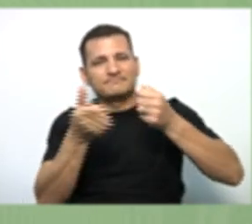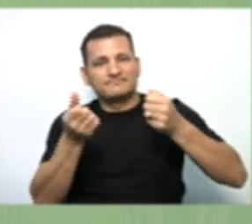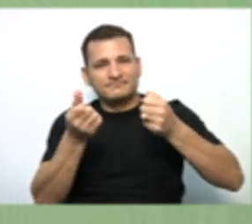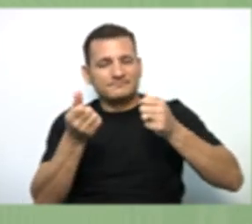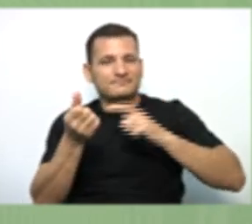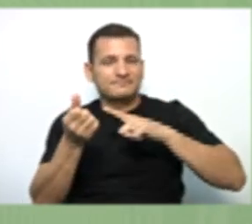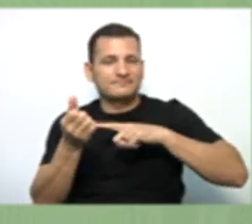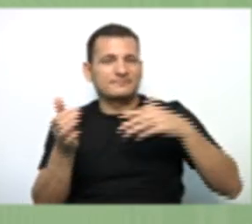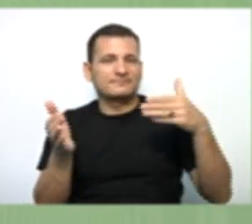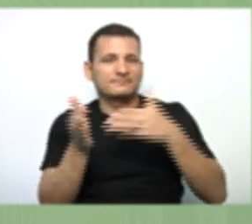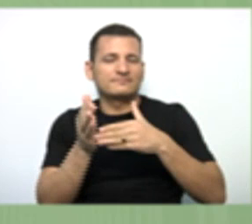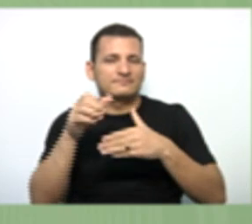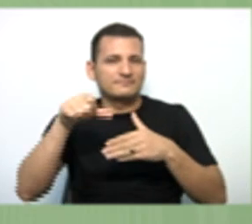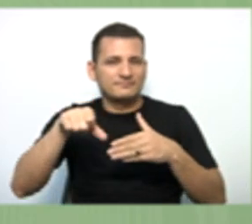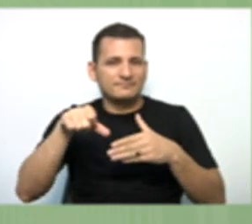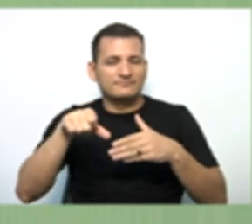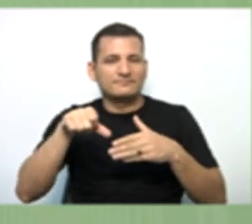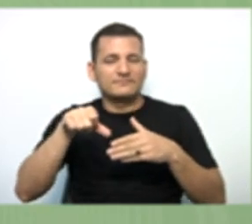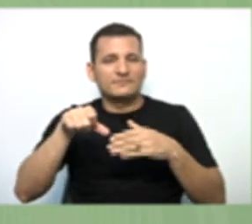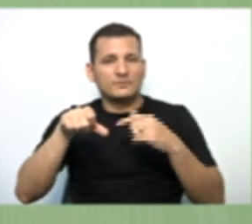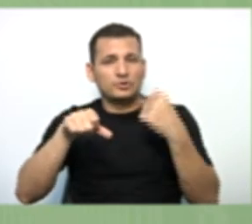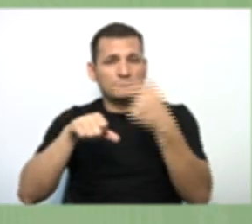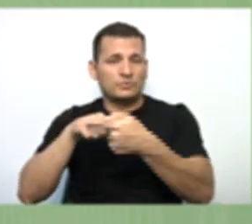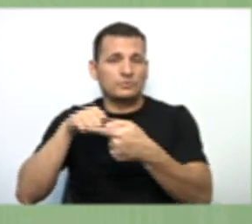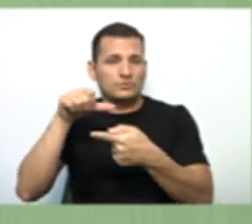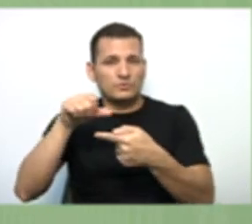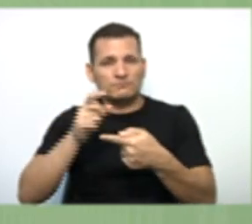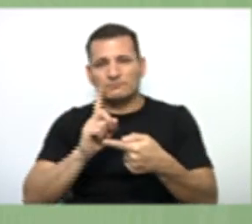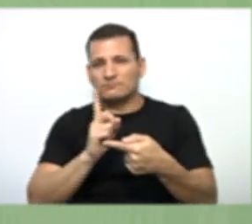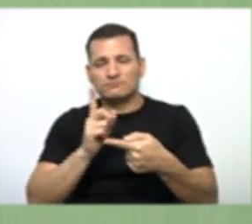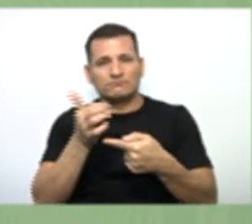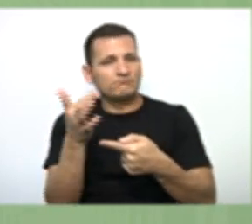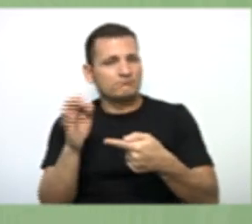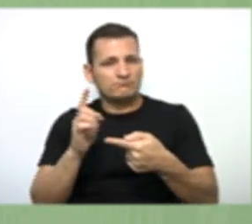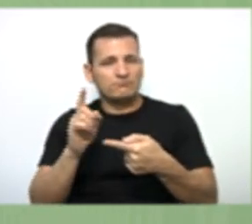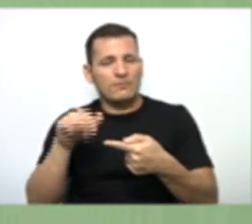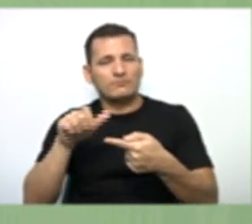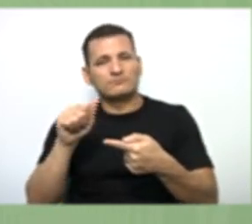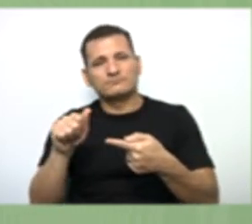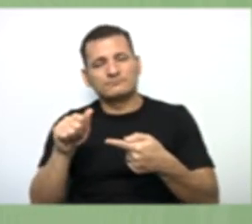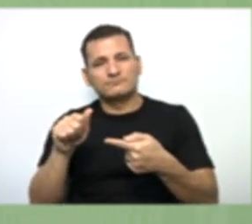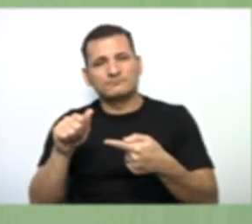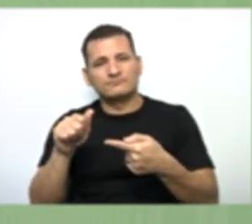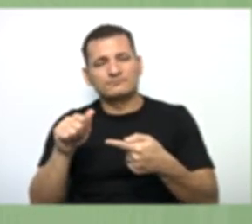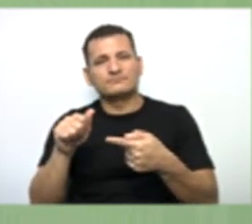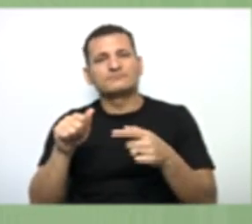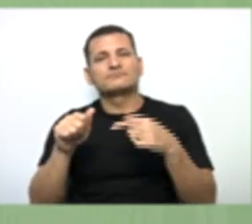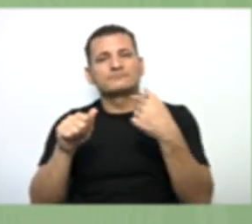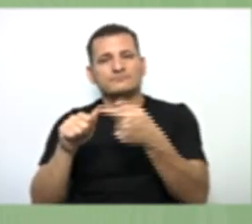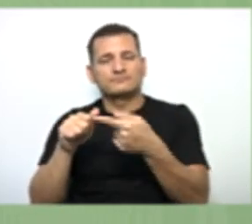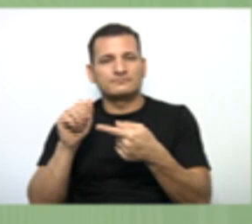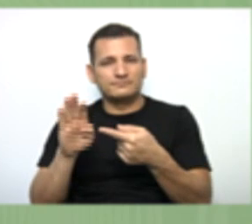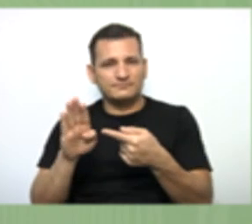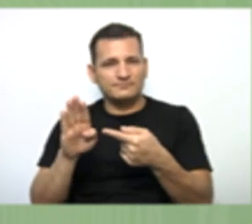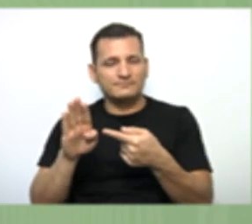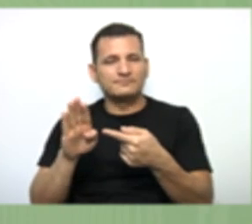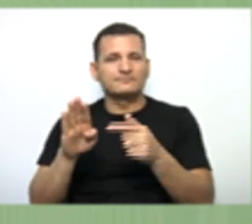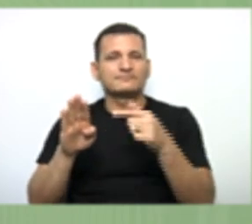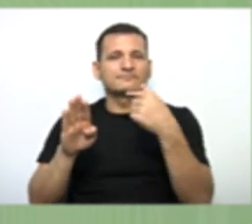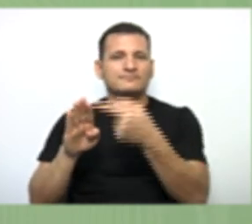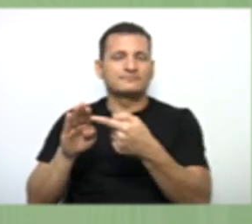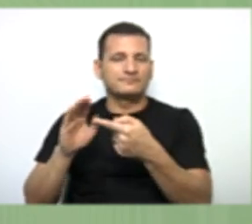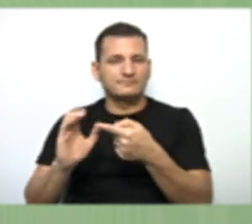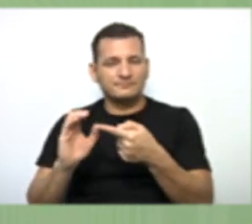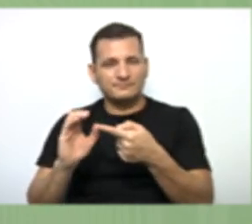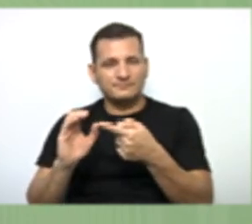o depois do 9 não é o 10, gente. Depois do 9 é o A. Depois do A é o B, depois do B é o